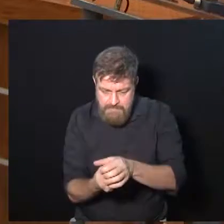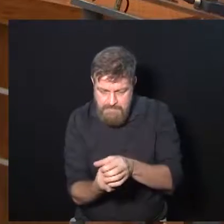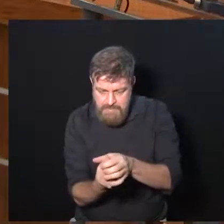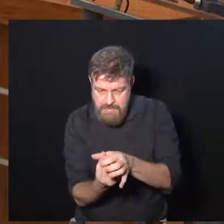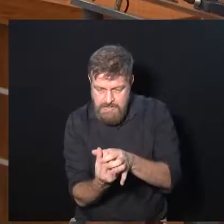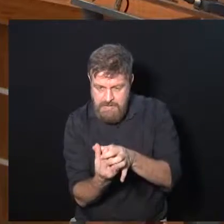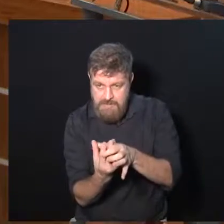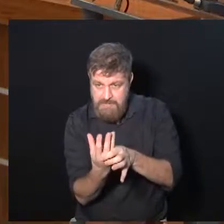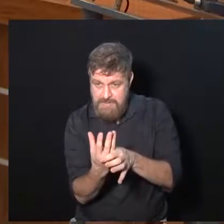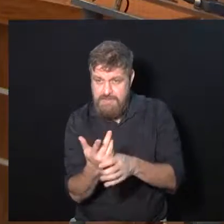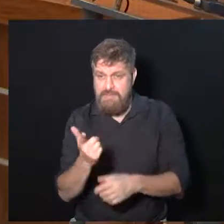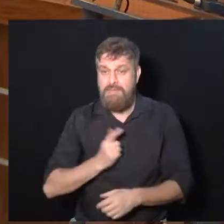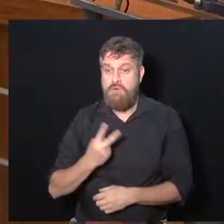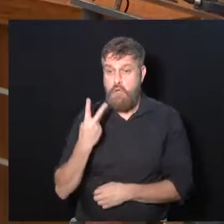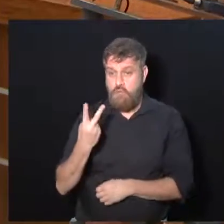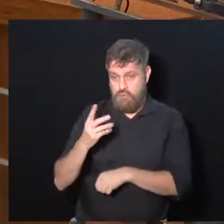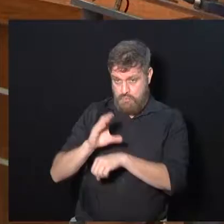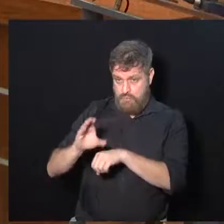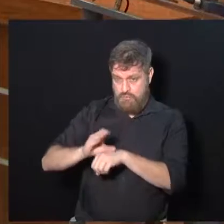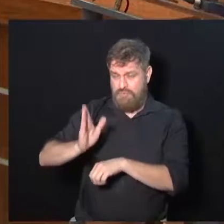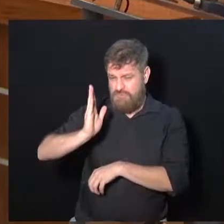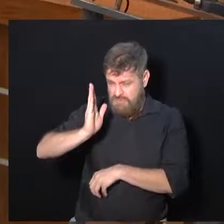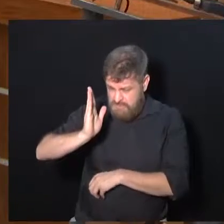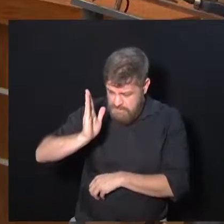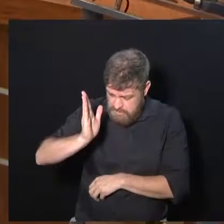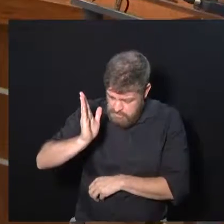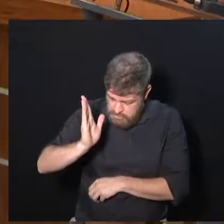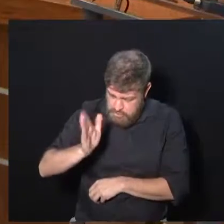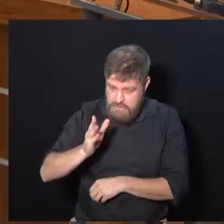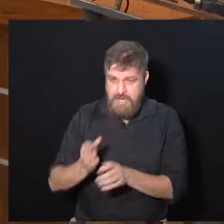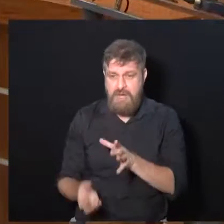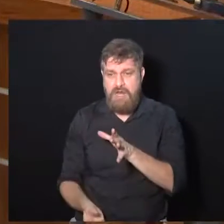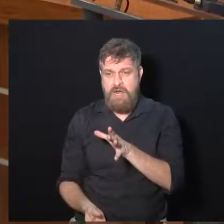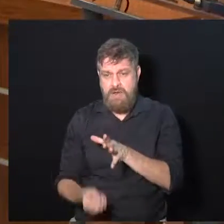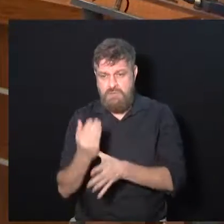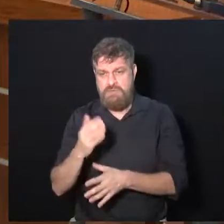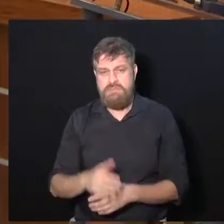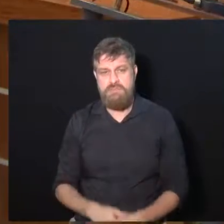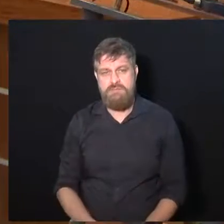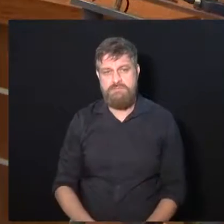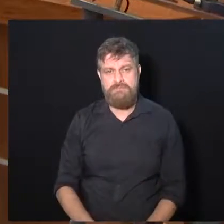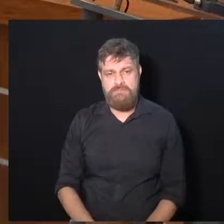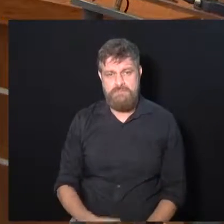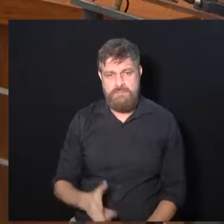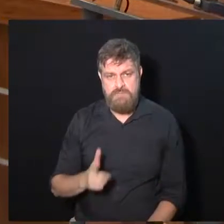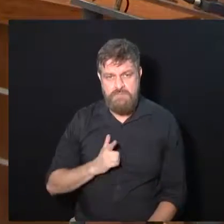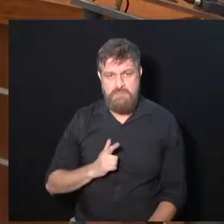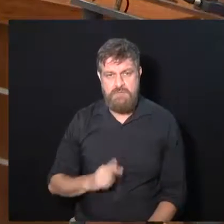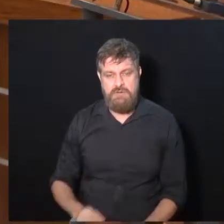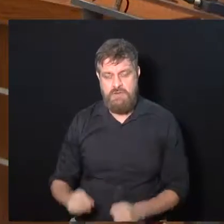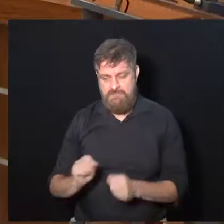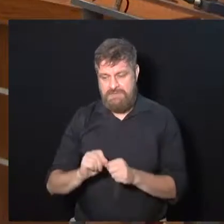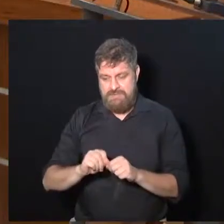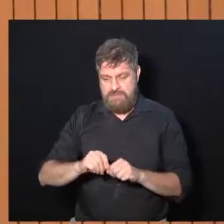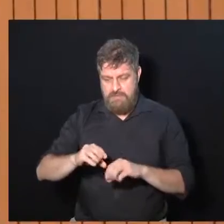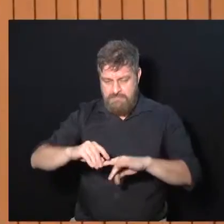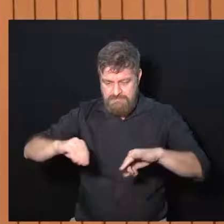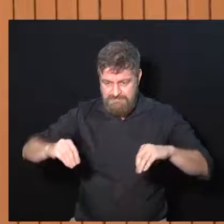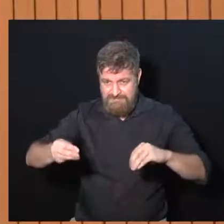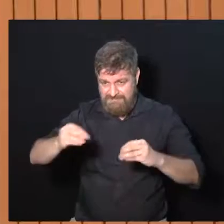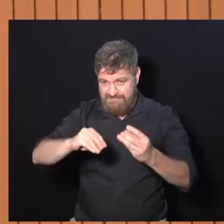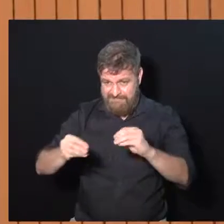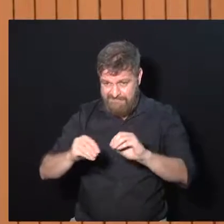gente teve 2 capacitações lá na CDRS, né? Uma de compostagem, que é